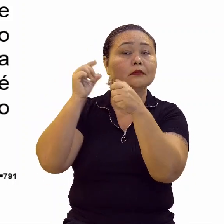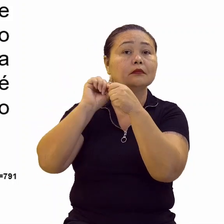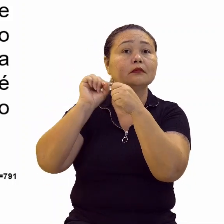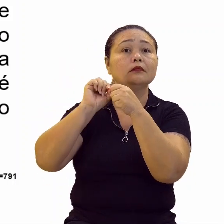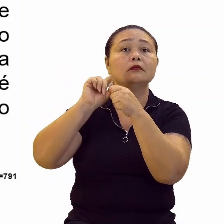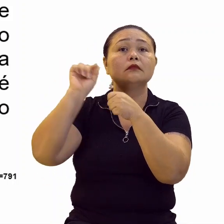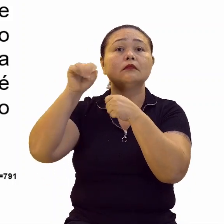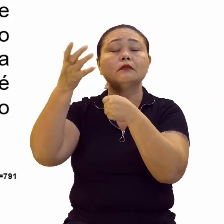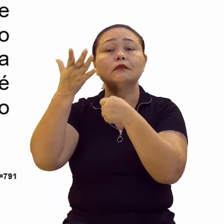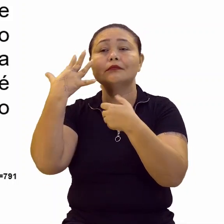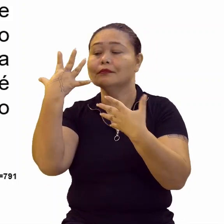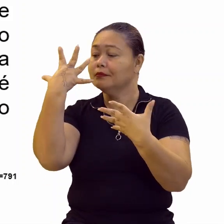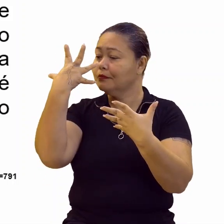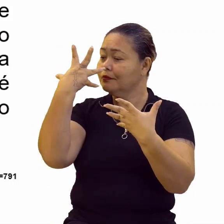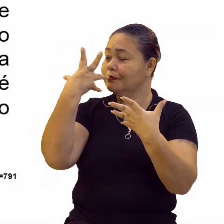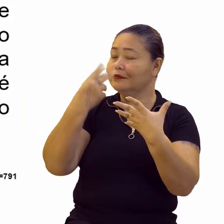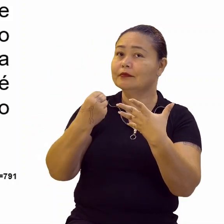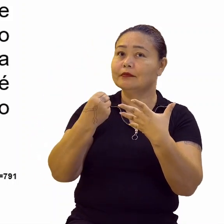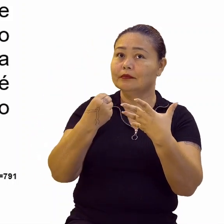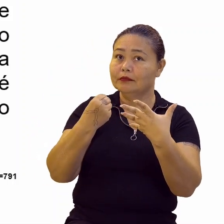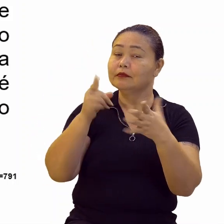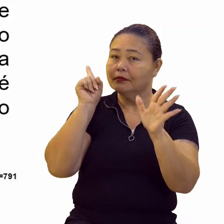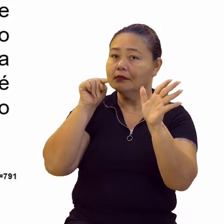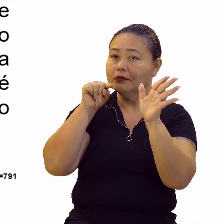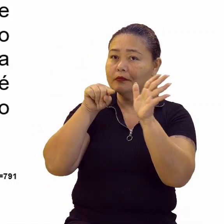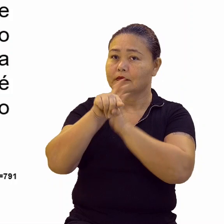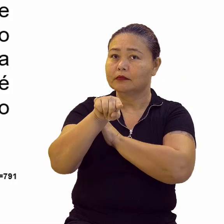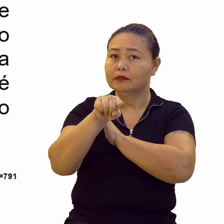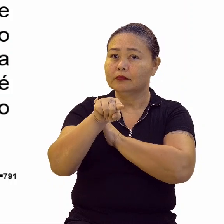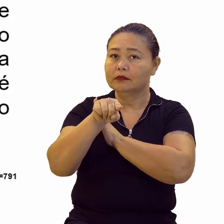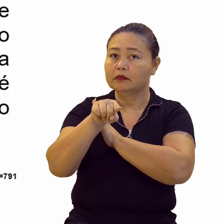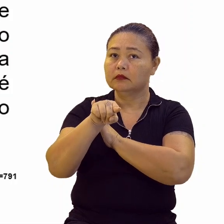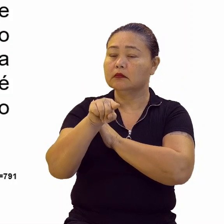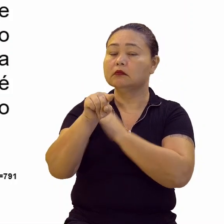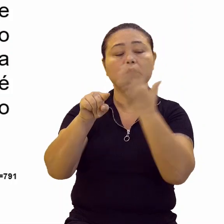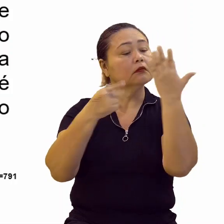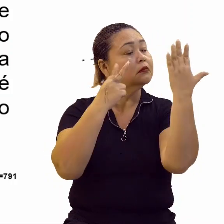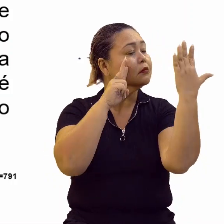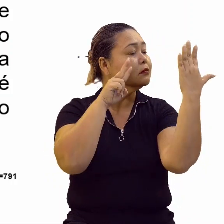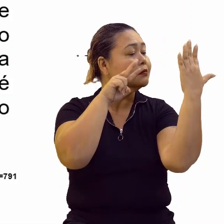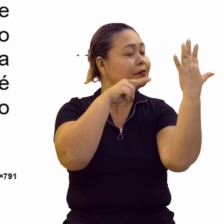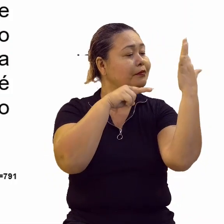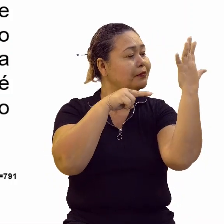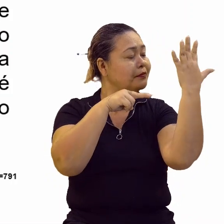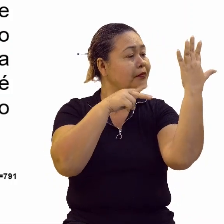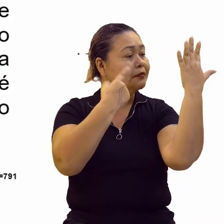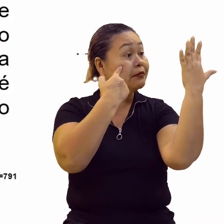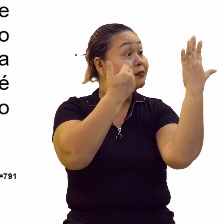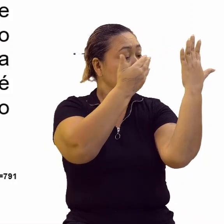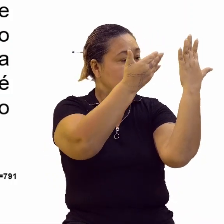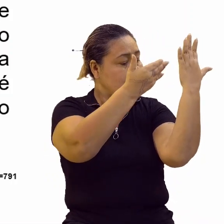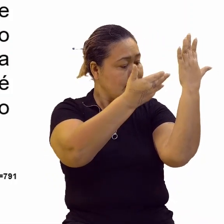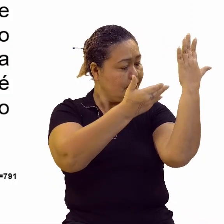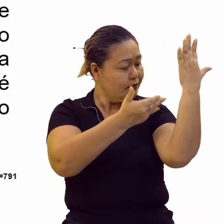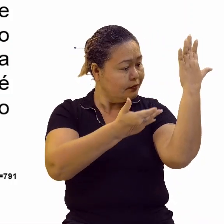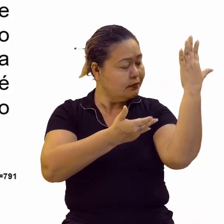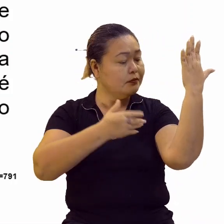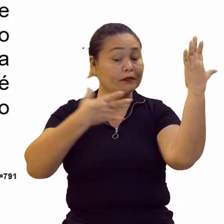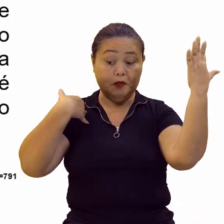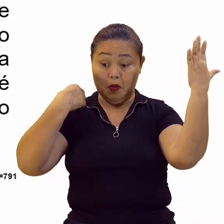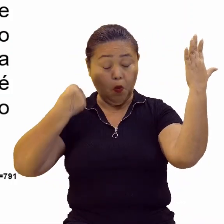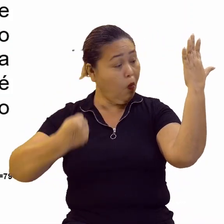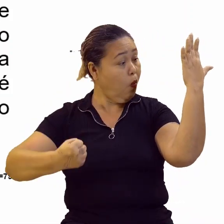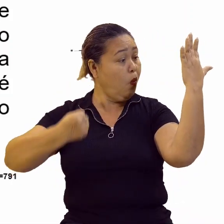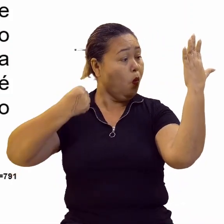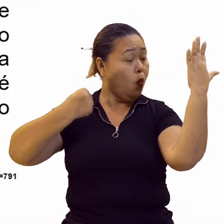quer estar bonito? Pergunto para vocês. Olhar no espelho e ver que todo o esforço na academia e